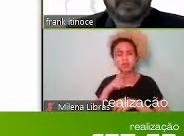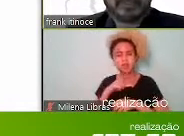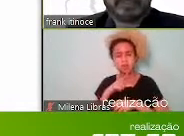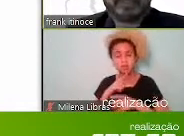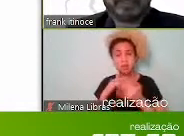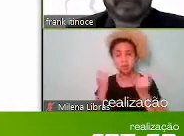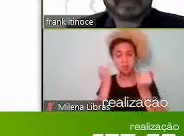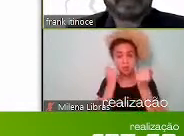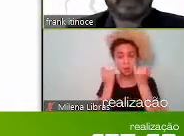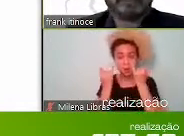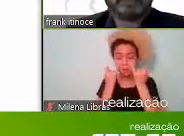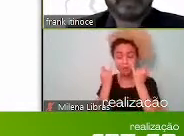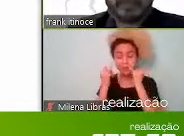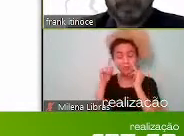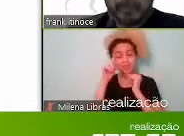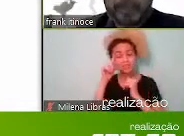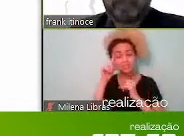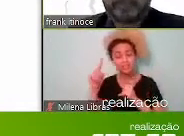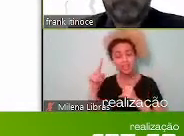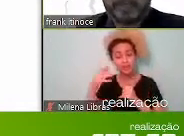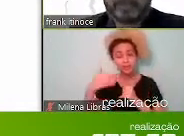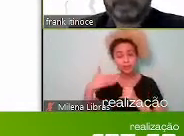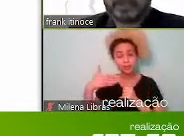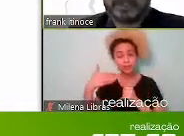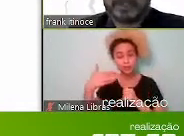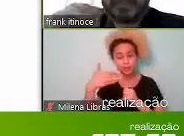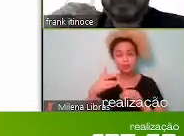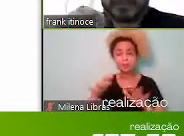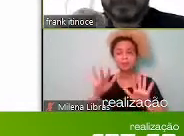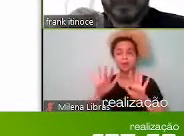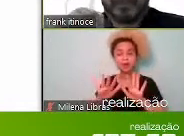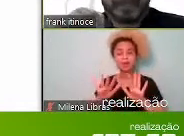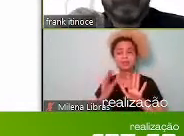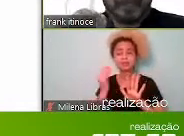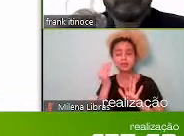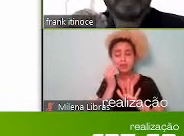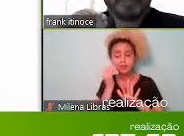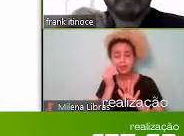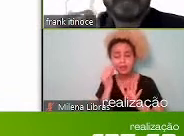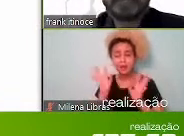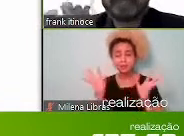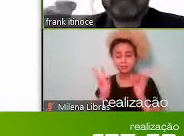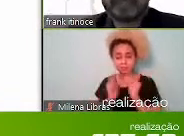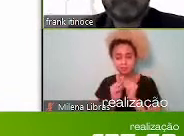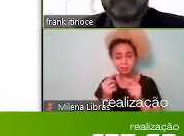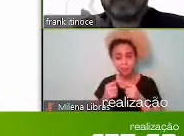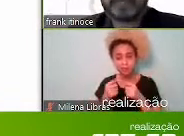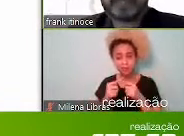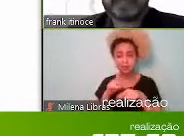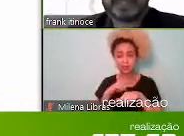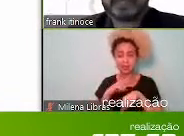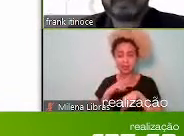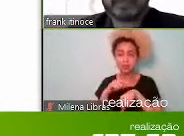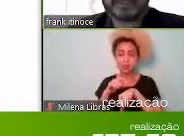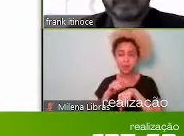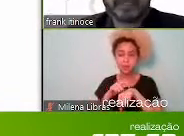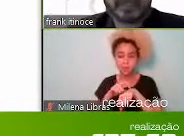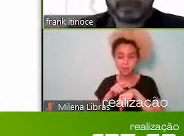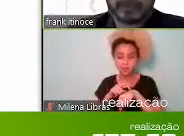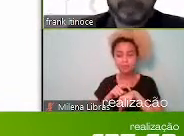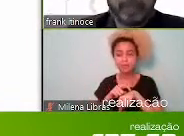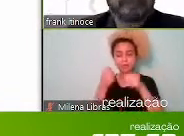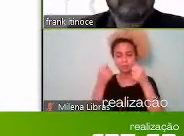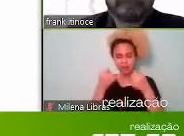para dias, mas eu vou procurar simplificar porque eu só tenho minutos para falar, tá? Mais detalhes, depois eu vou passar o site para vocês